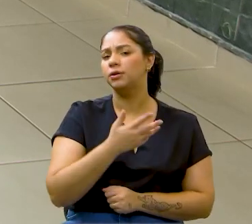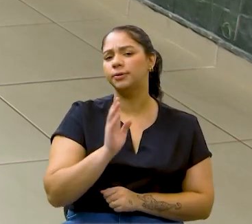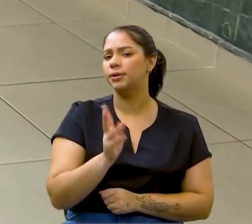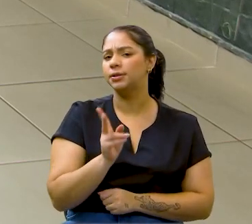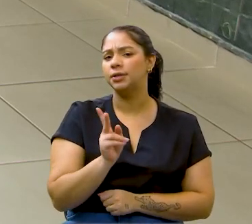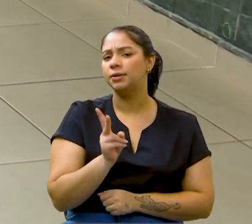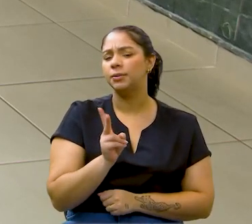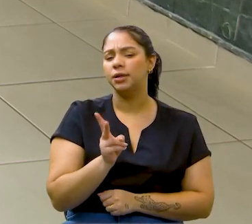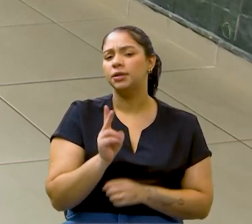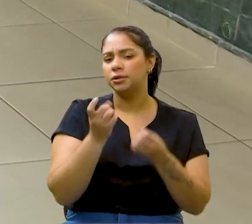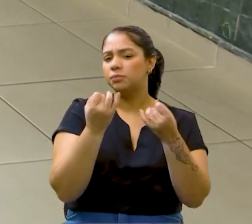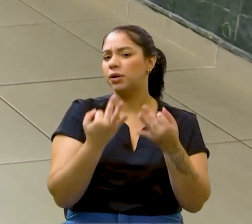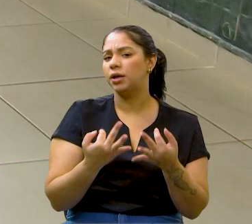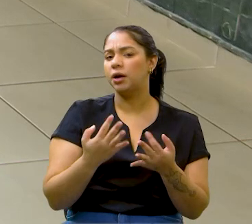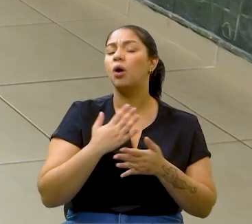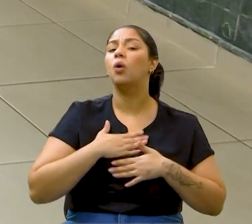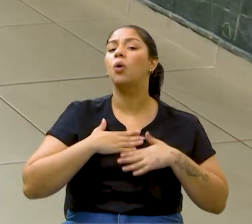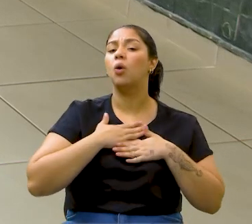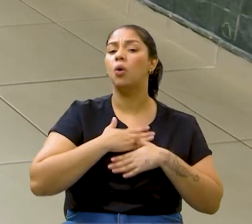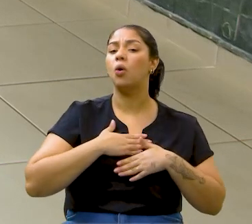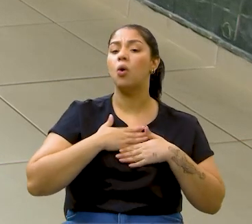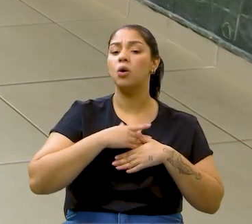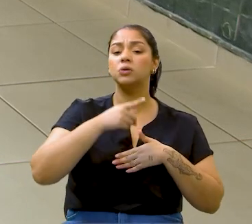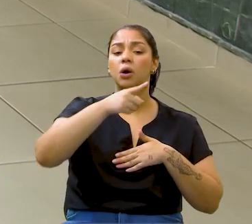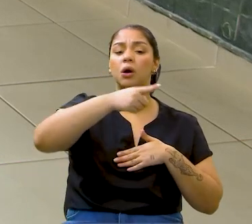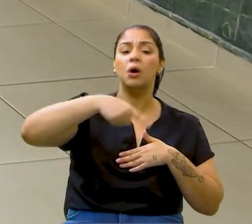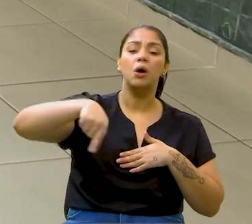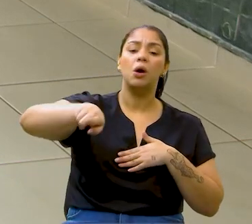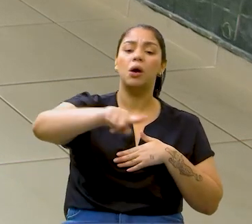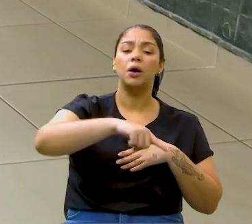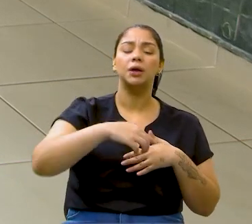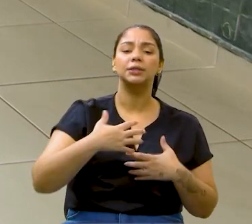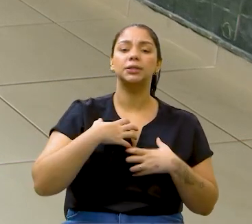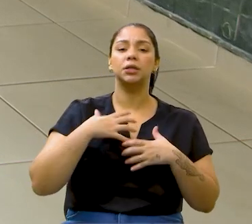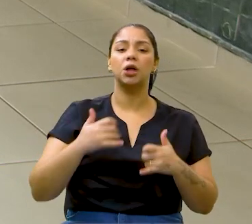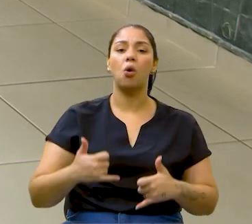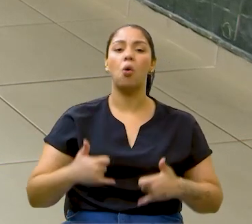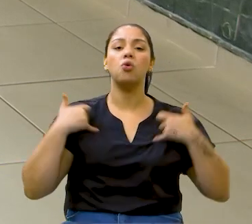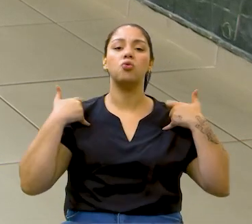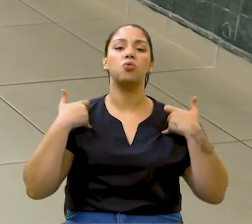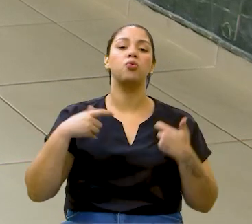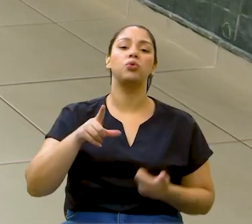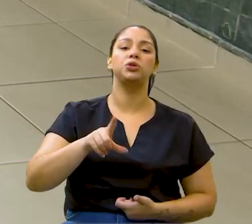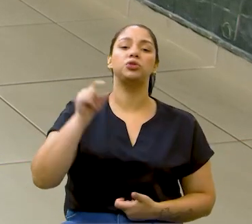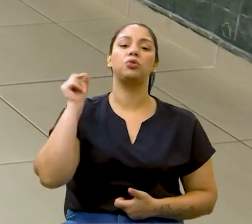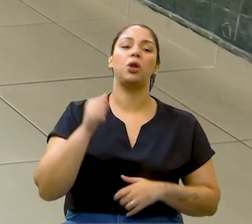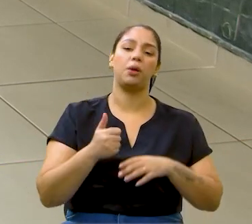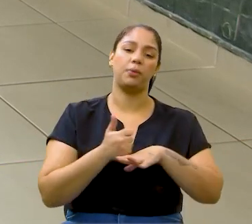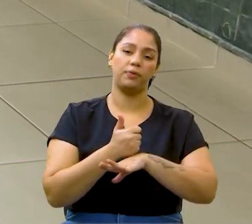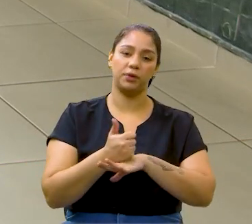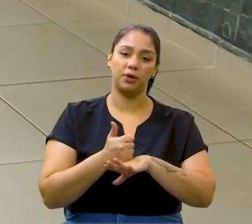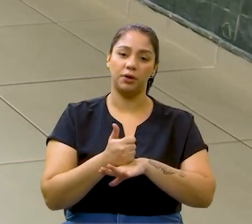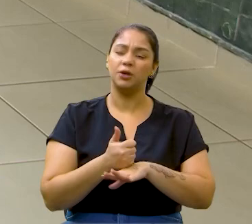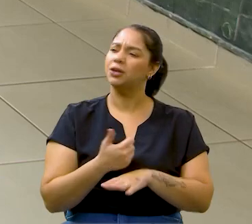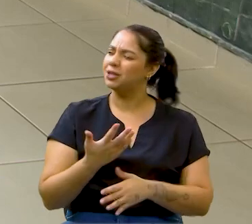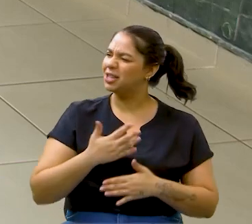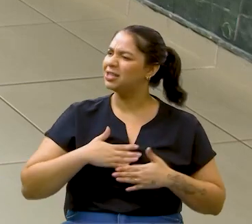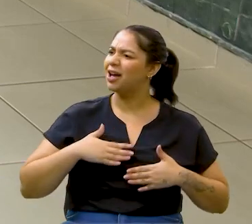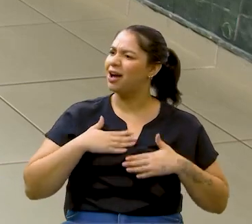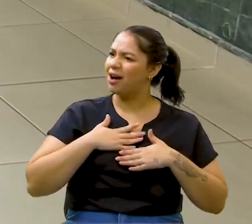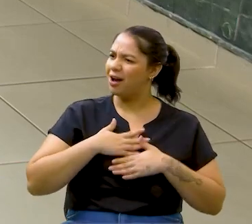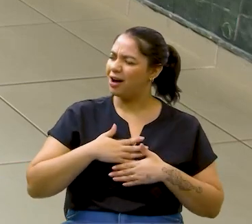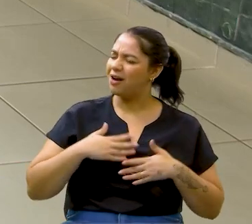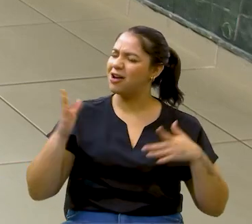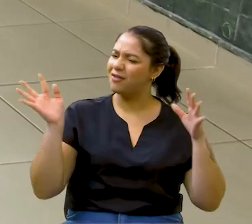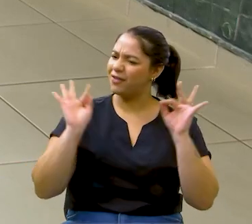que a gente sempre fala, a gente gosta muito que eles tenham orgulho dessas escolhas. E é muito satisfatório, né, ver esse